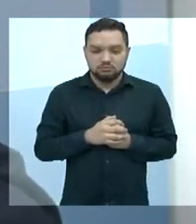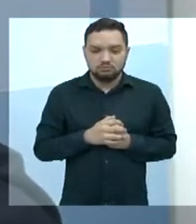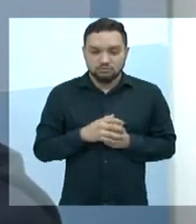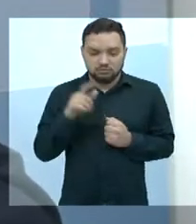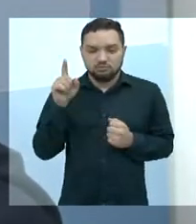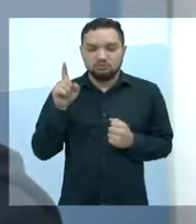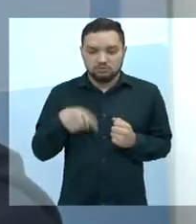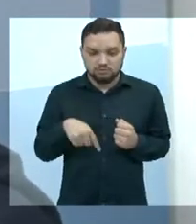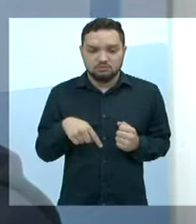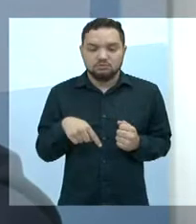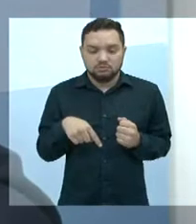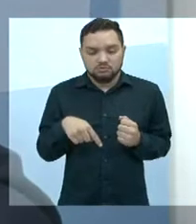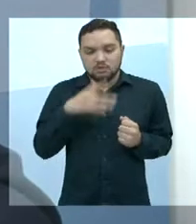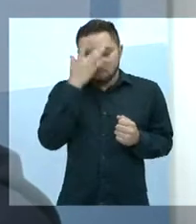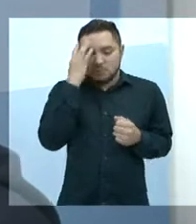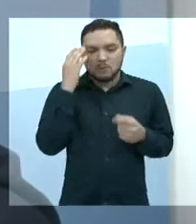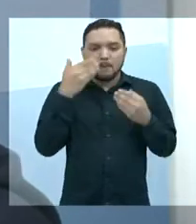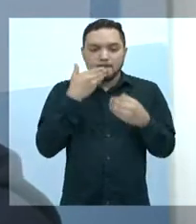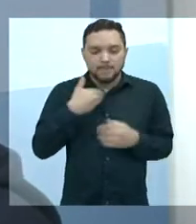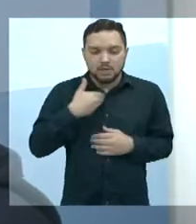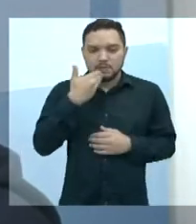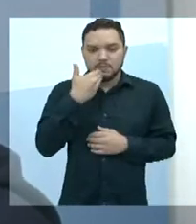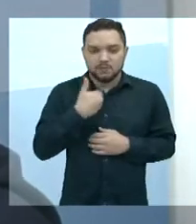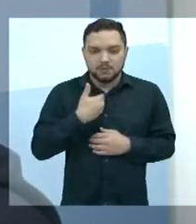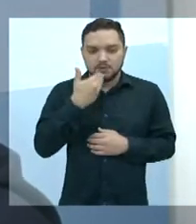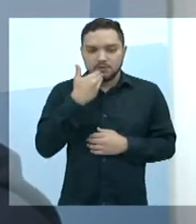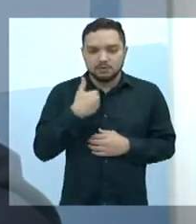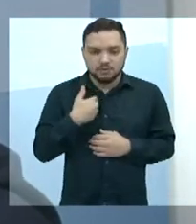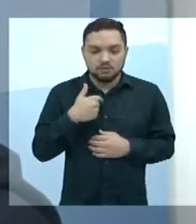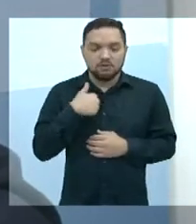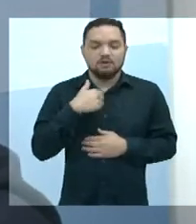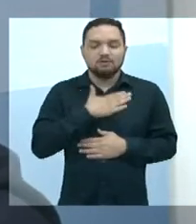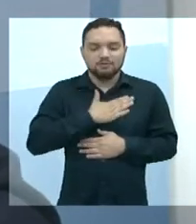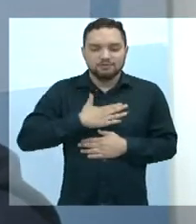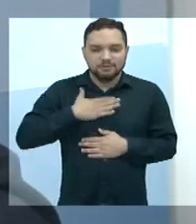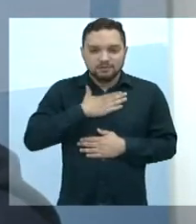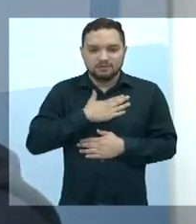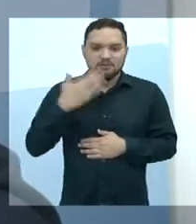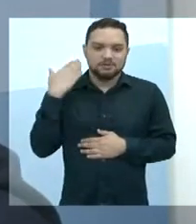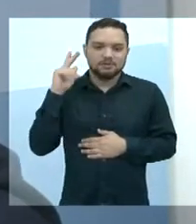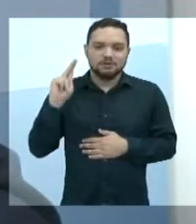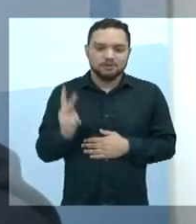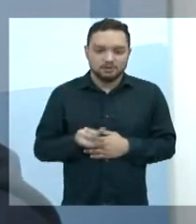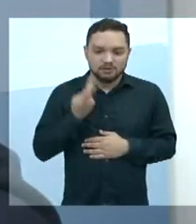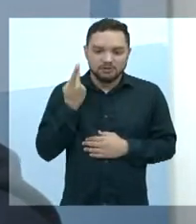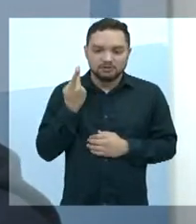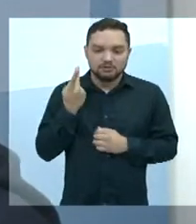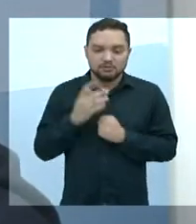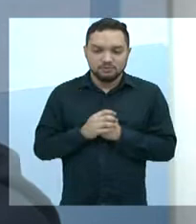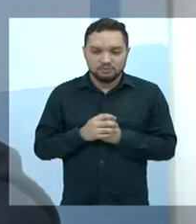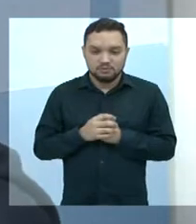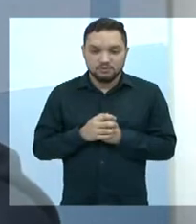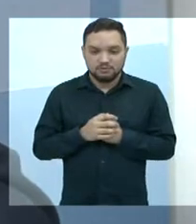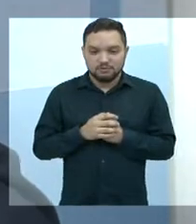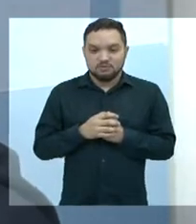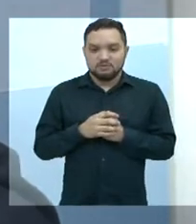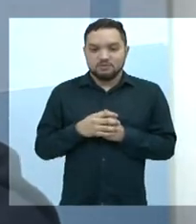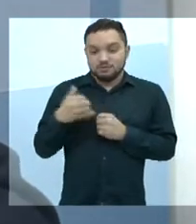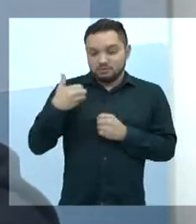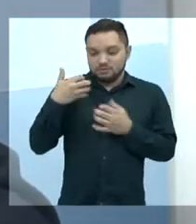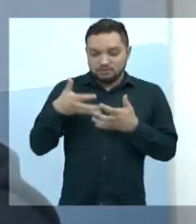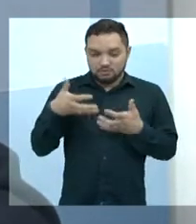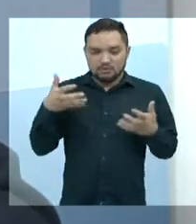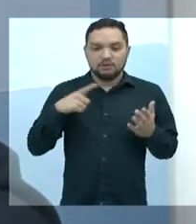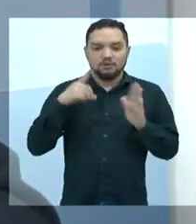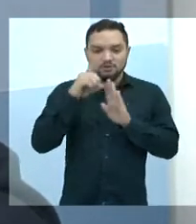da população que pede, a gente realmente... Fiquei muito feliz quando isso aconteceu, entendeu? O cidadão, o idoso tem esse direito e